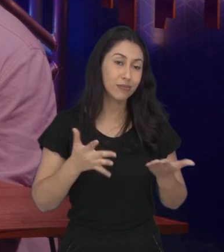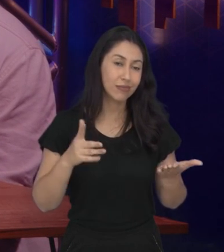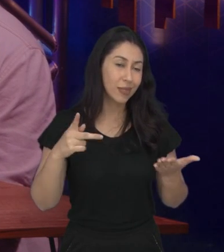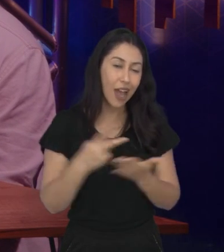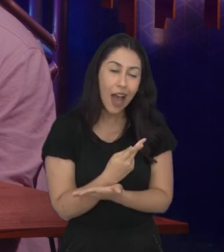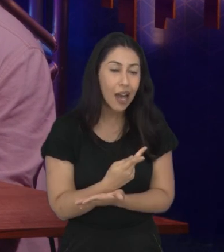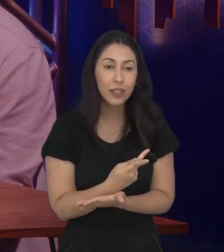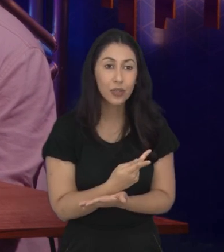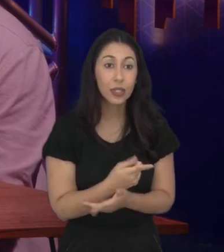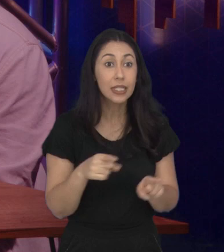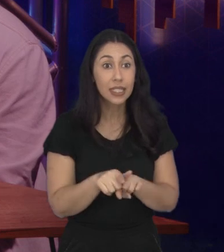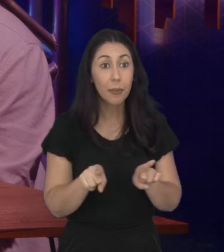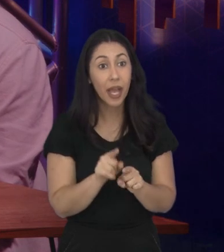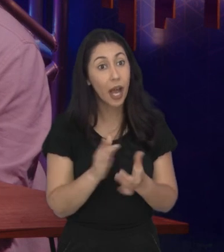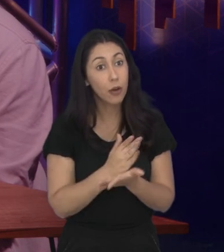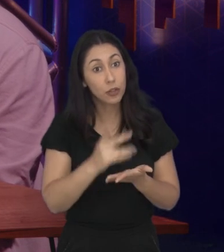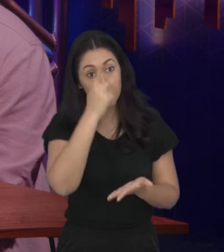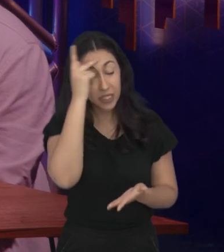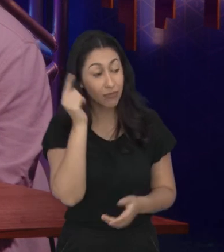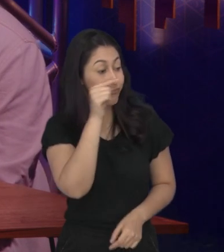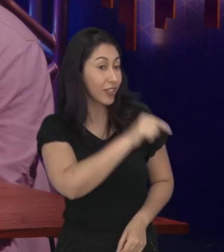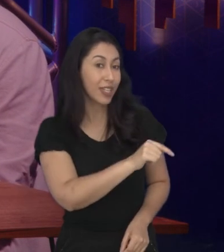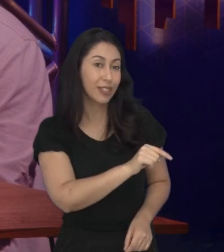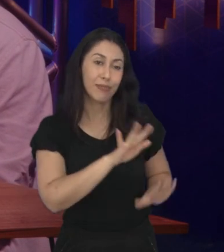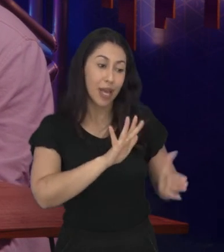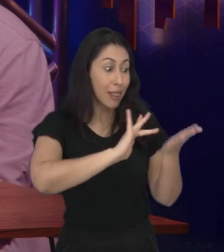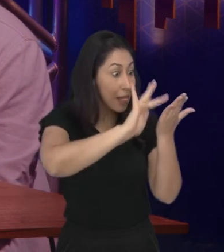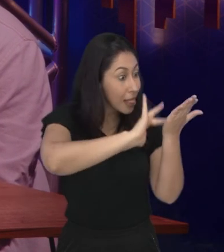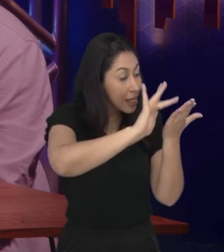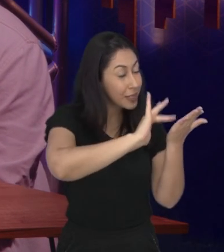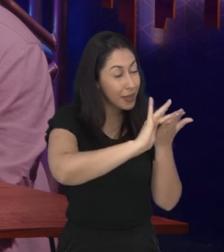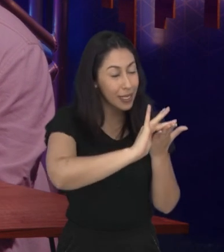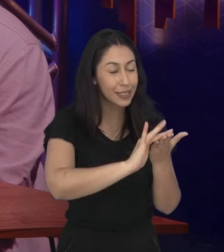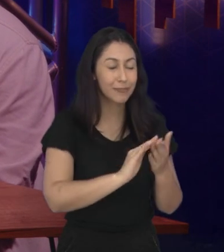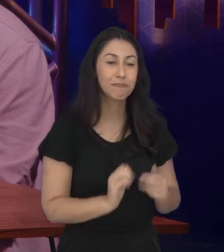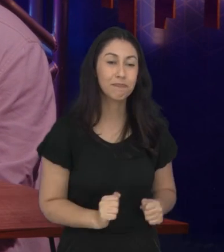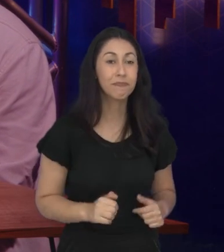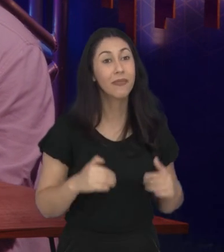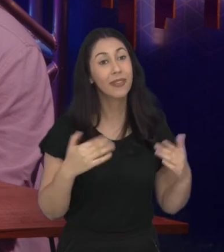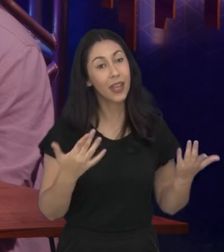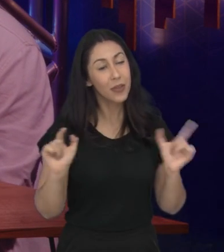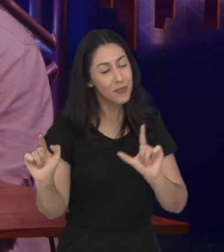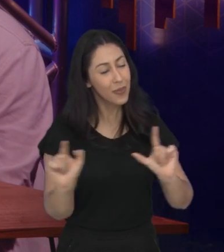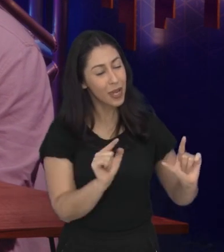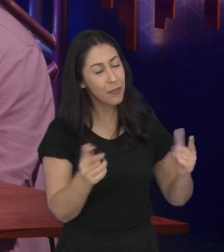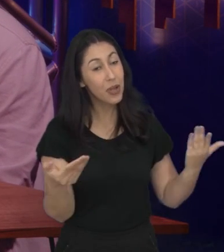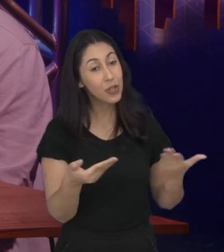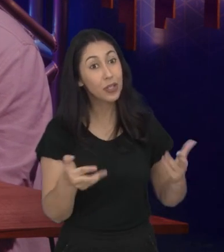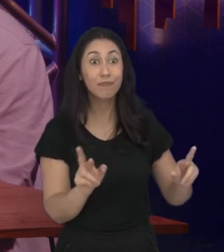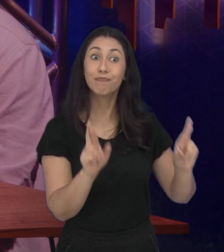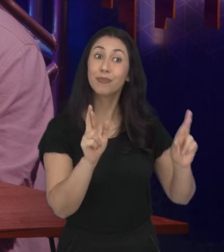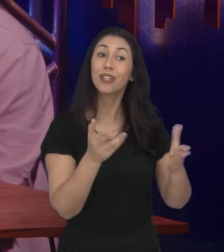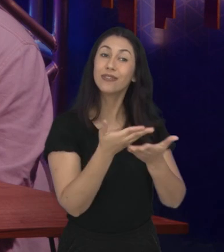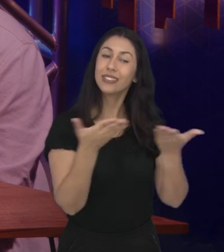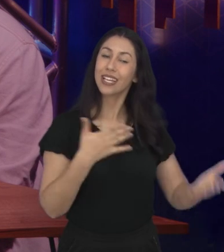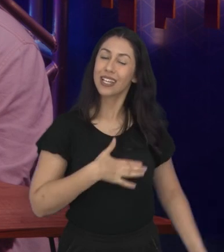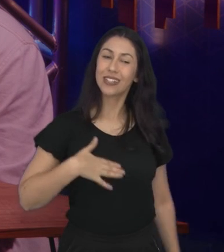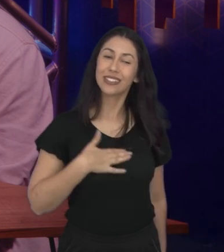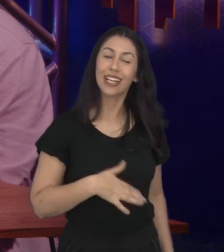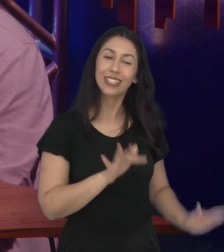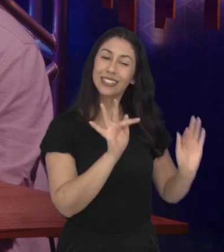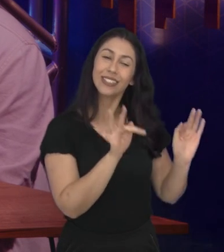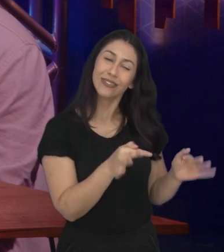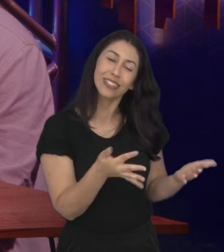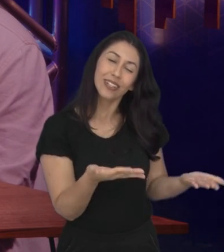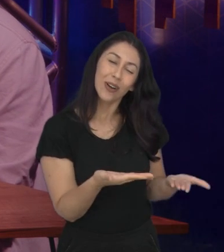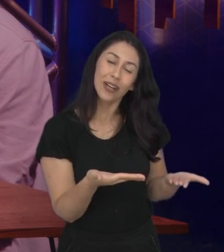fazendo um uso exageradíssimo das telas. Exatamente. Gente, esse foi o programa de hoje. A gente espera que vocês tenham gostado e a gente vai